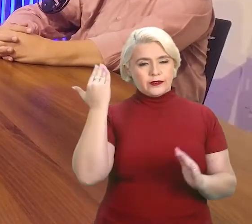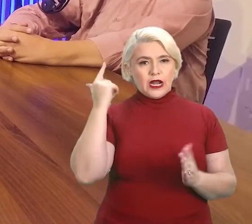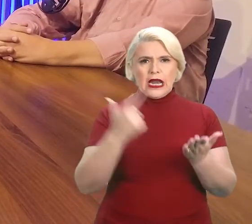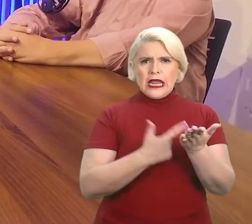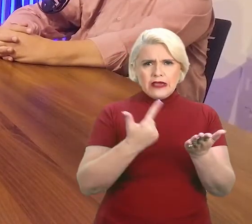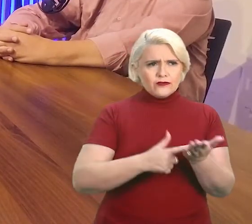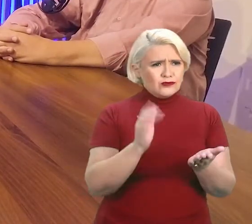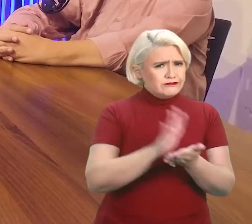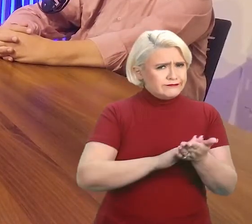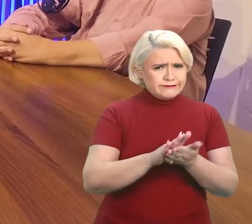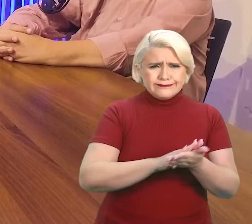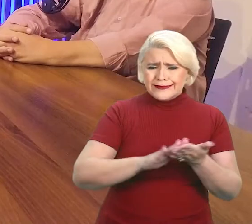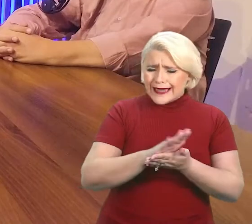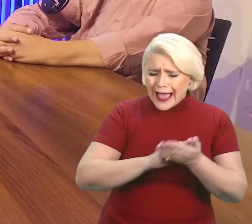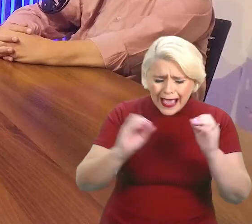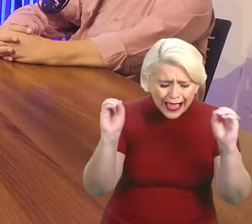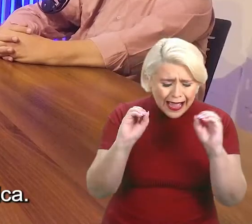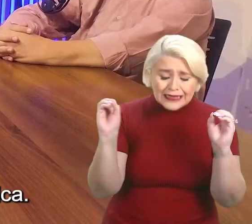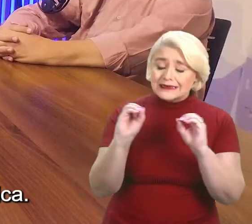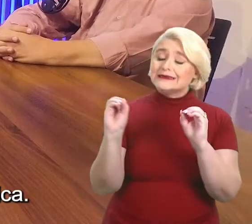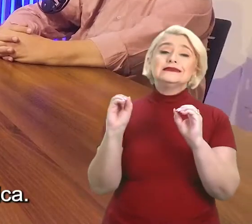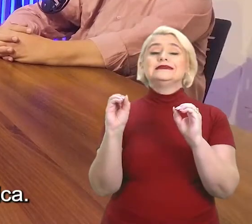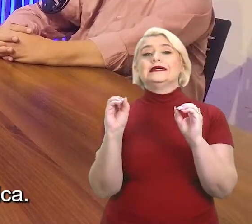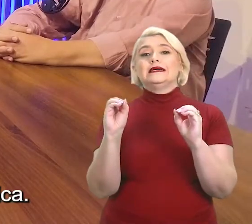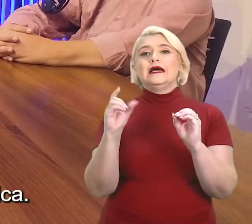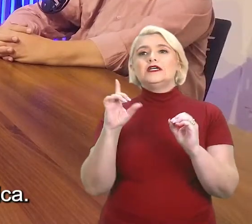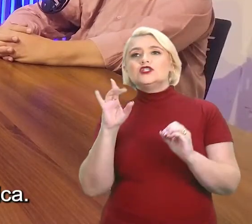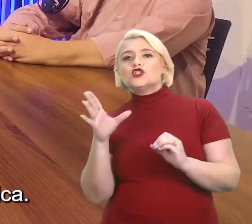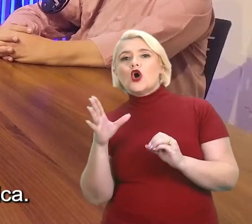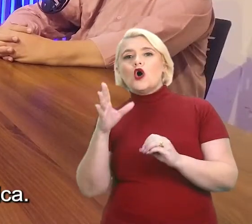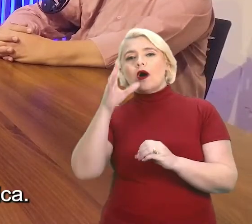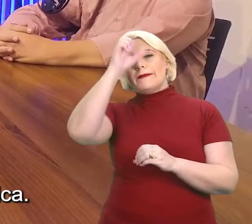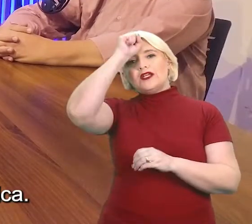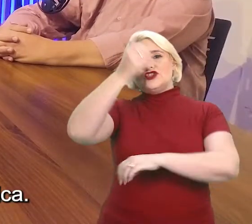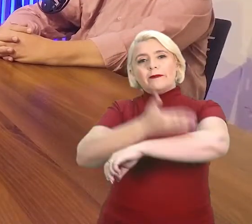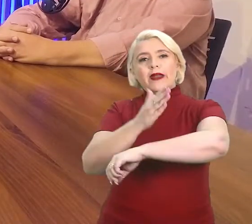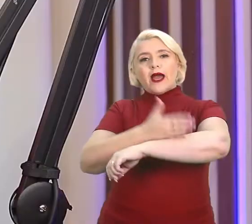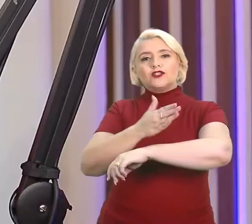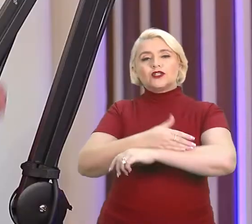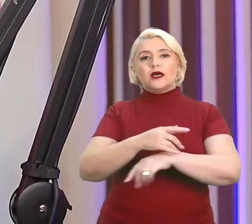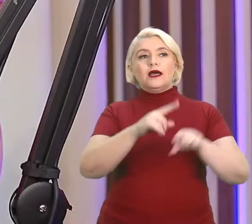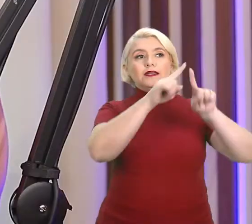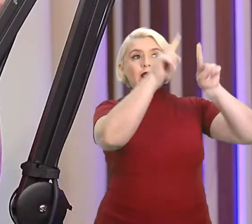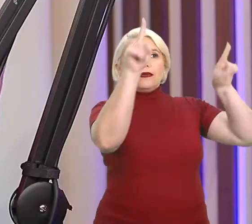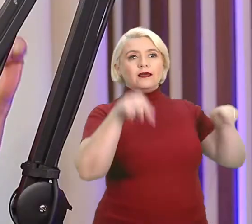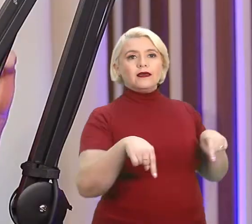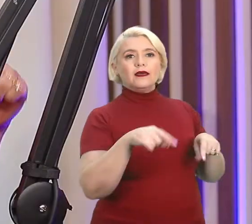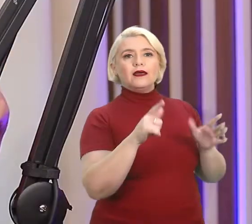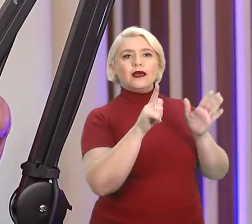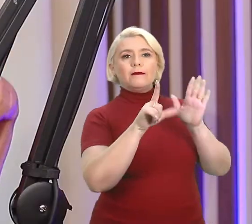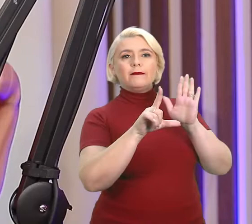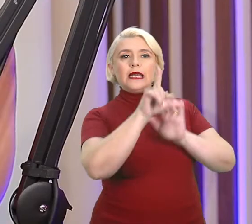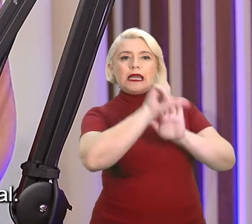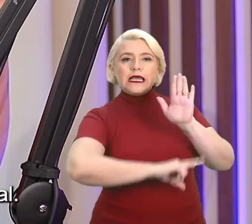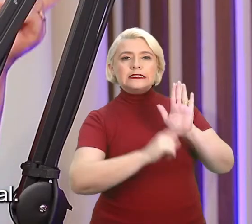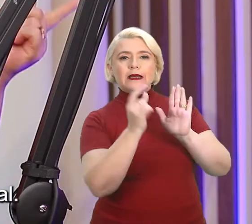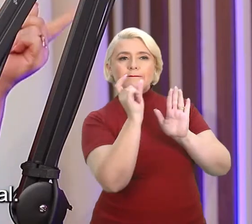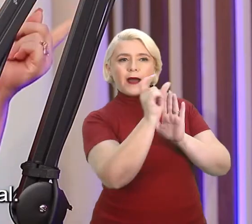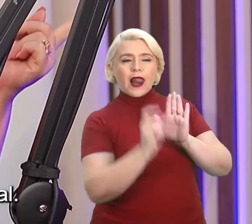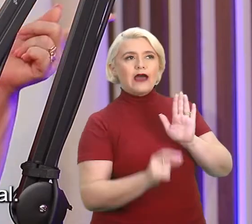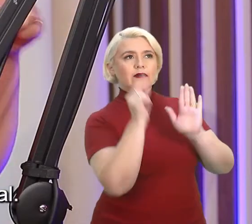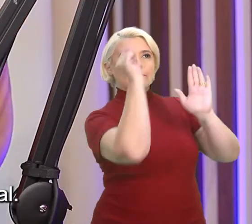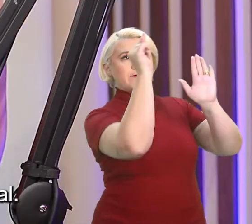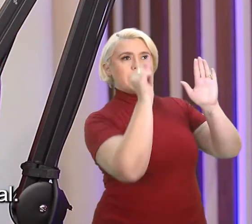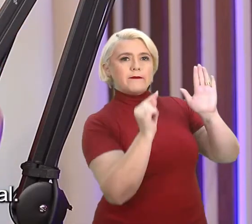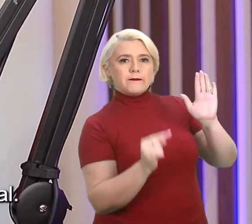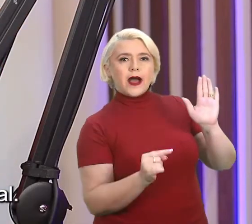livros. Nada disso. Né? Era uma coisa que aprendia na prática mesmo. Assim. Ele passava no quadro uma lista de palavras e ia apontando